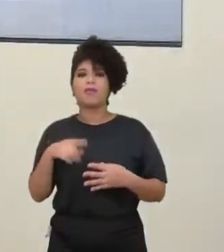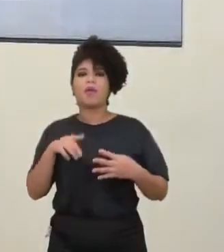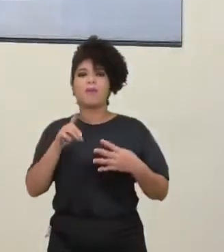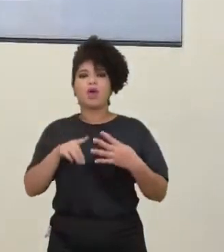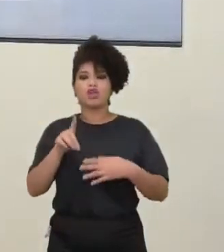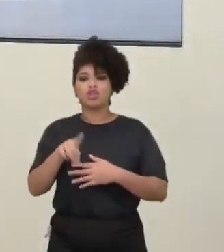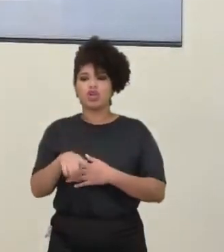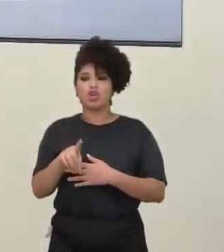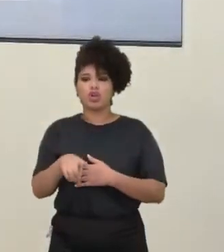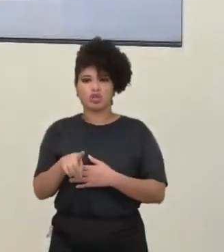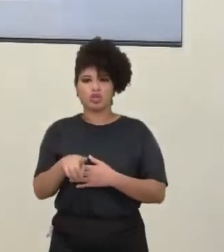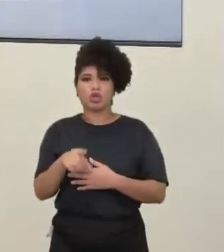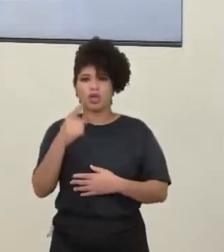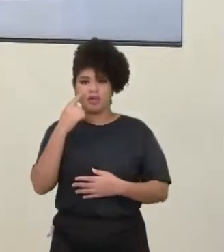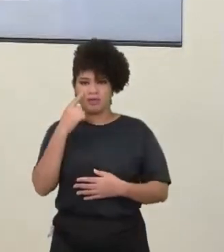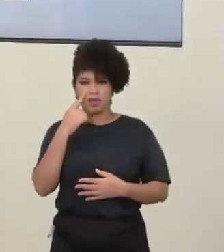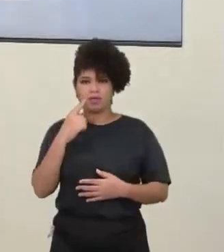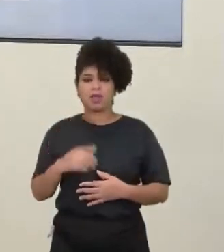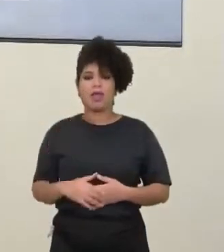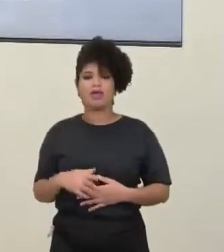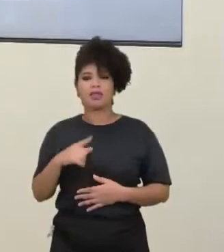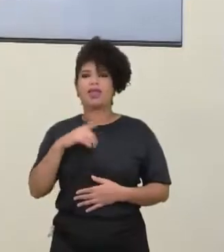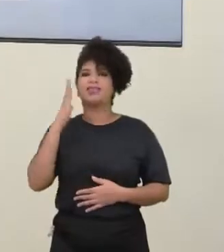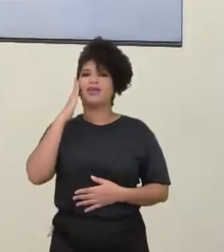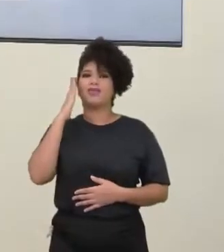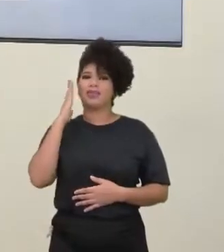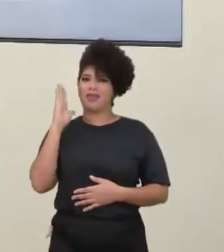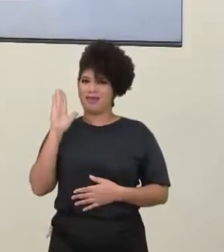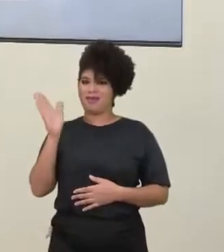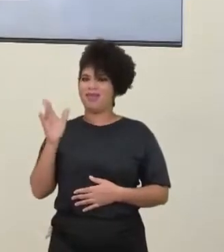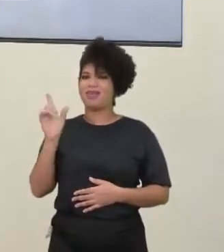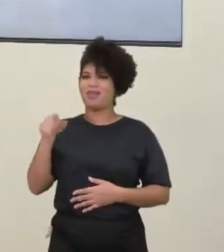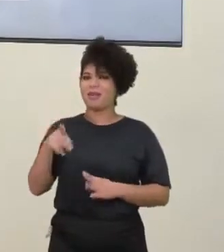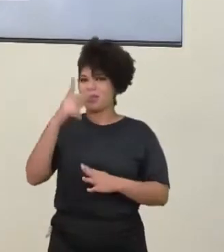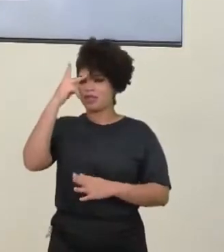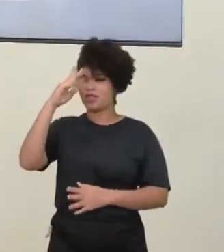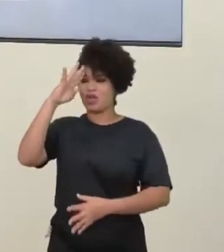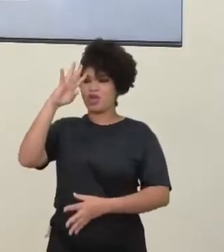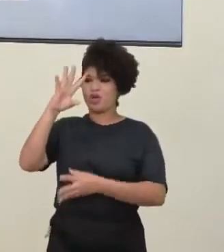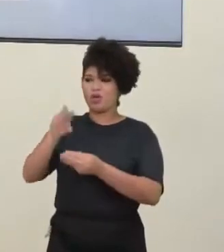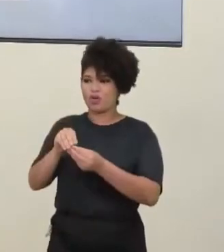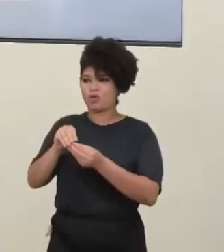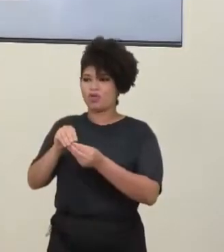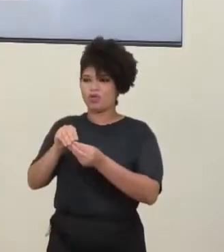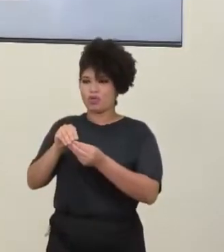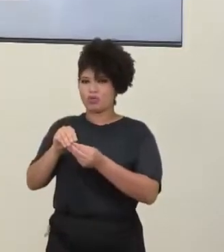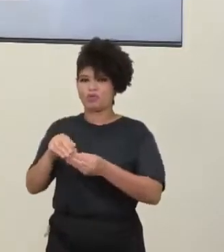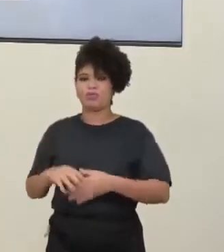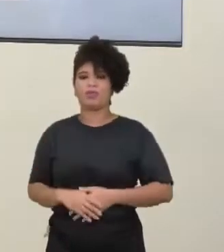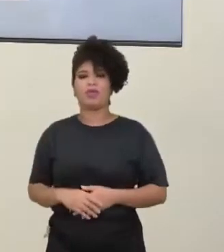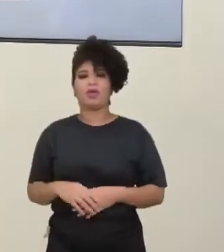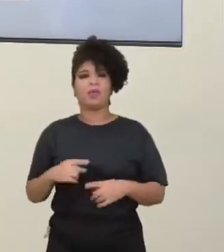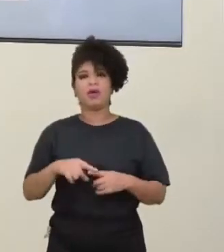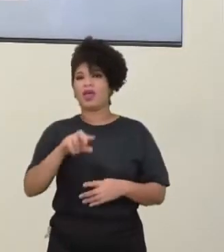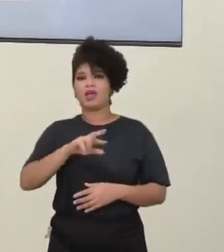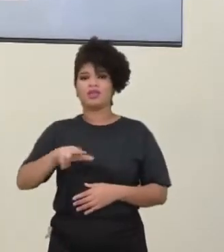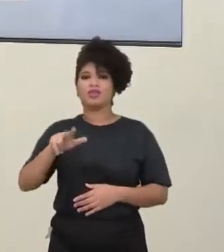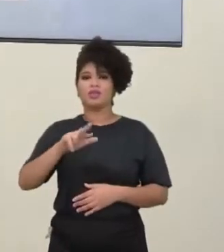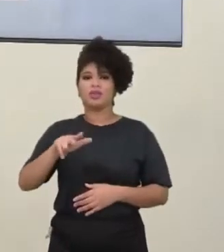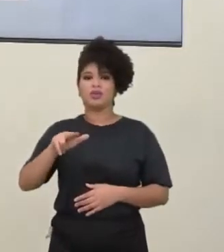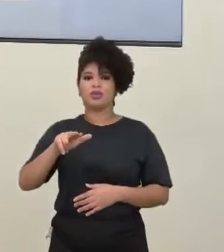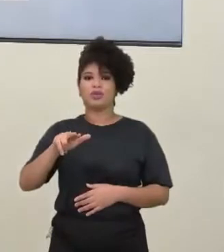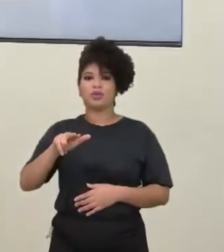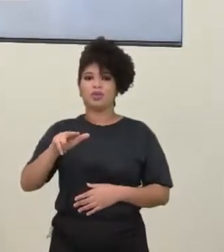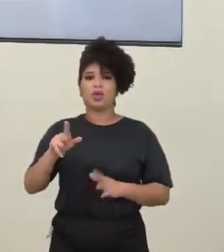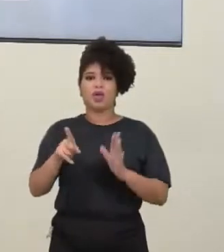cara entoa, ah, essa voz é do fulano de tal, a música é do fulano de tal. Não, gente, na verdade a música não é, né,